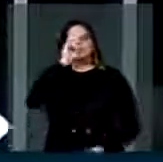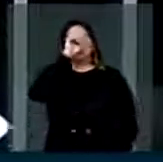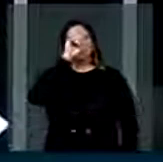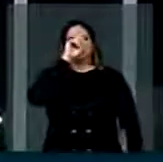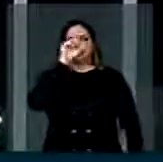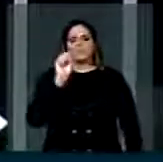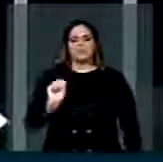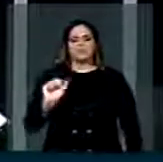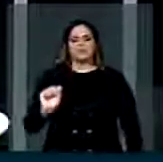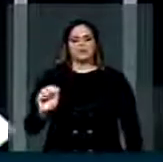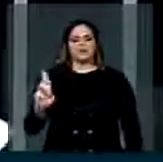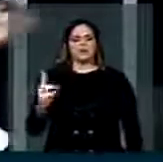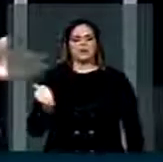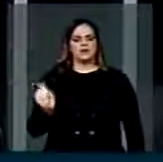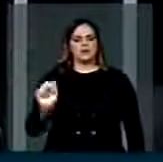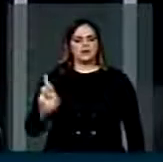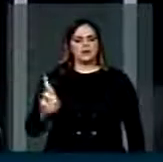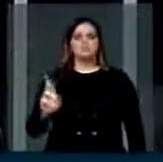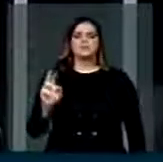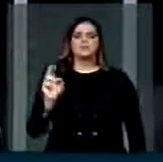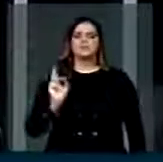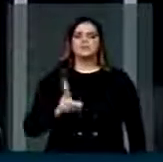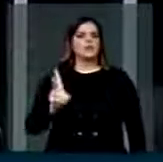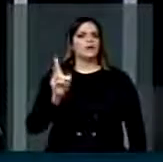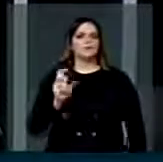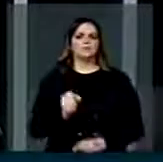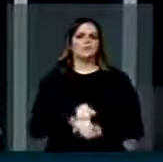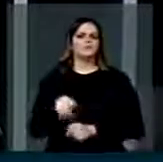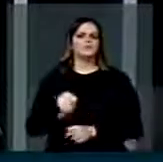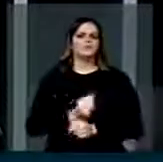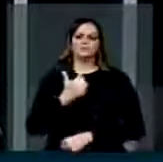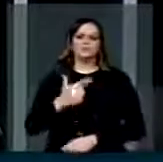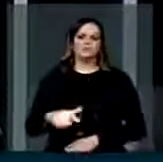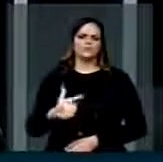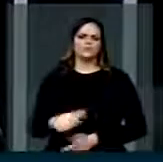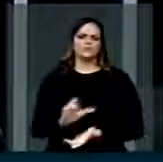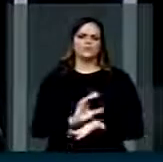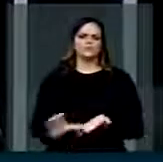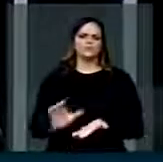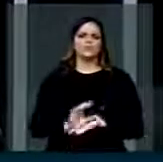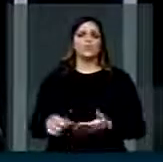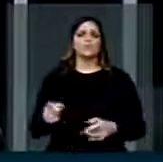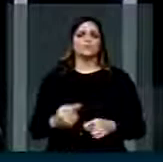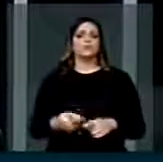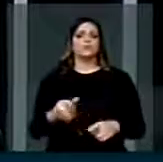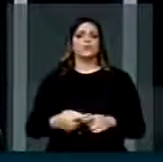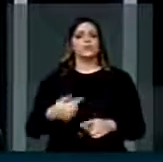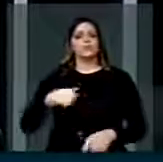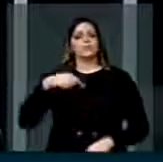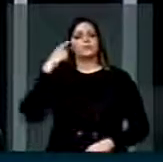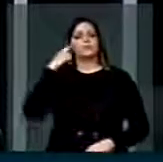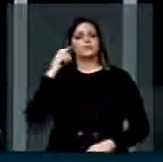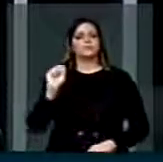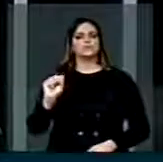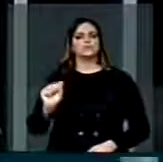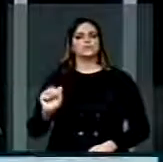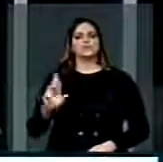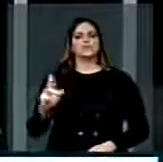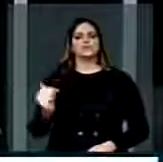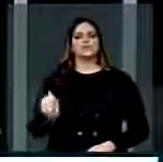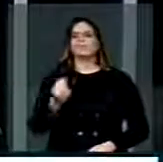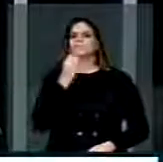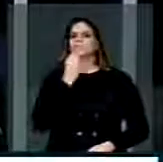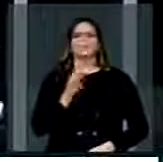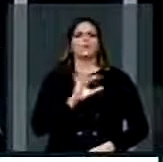o Hospital Sara Kubitschek. Todos os anos eu coloco recurso para o Sara, porque considero o Sara Kubitschek um dos